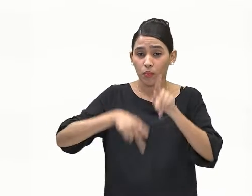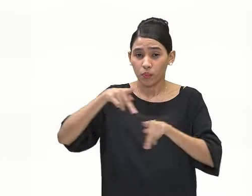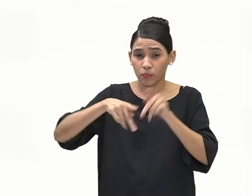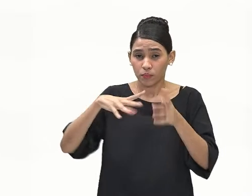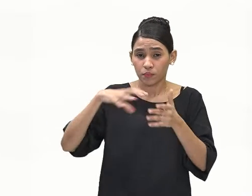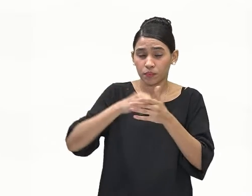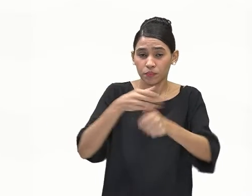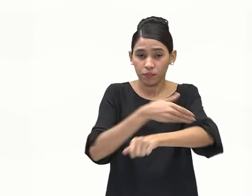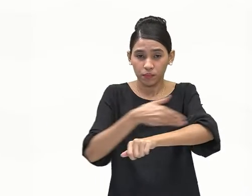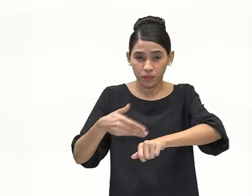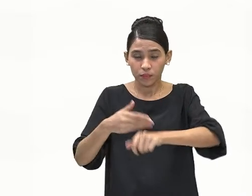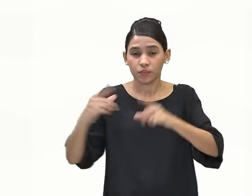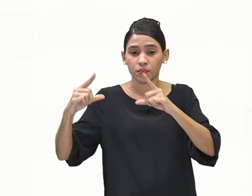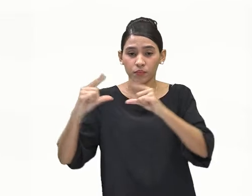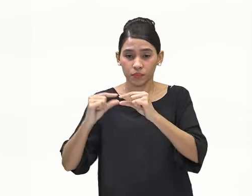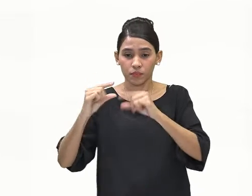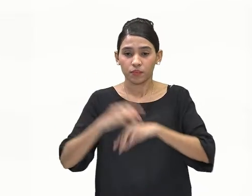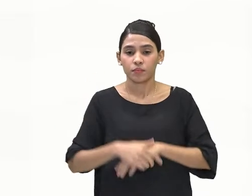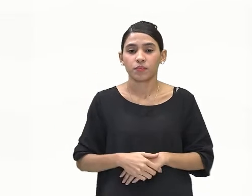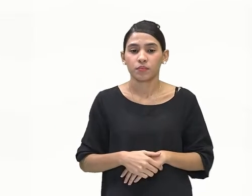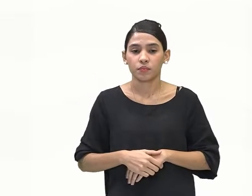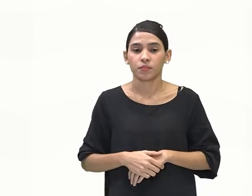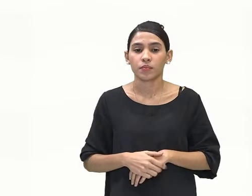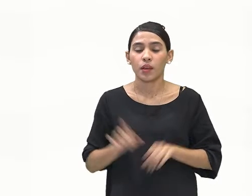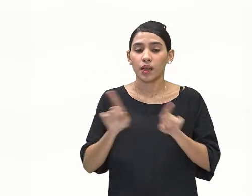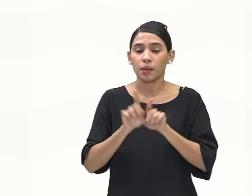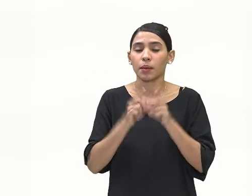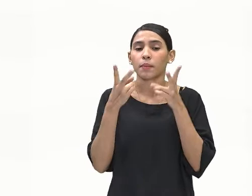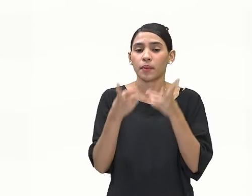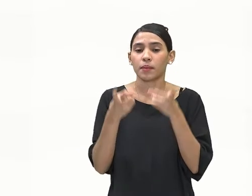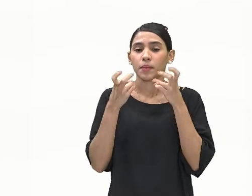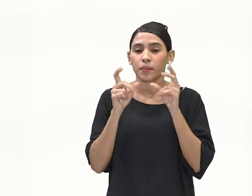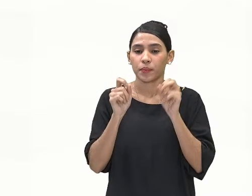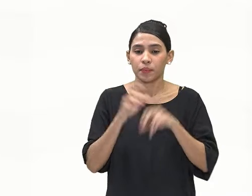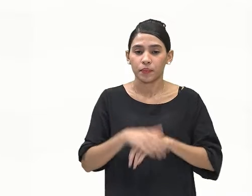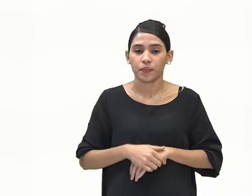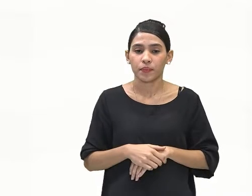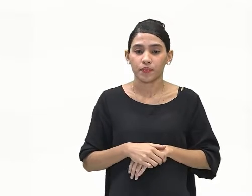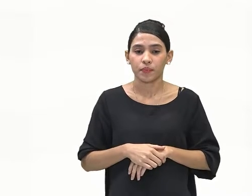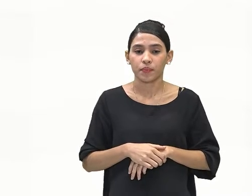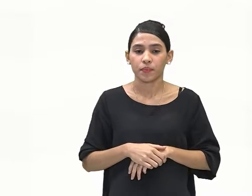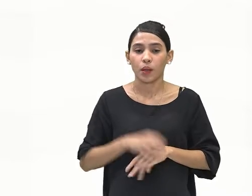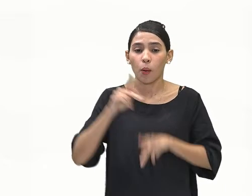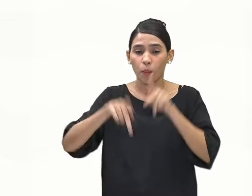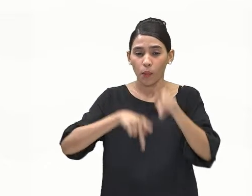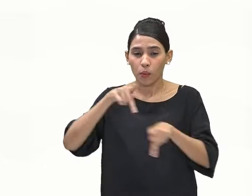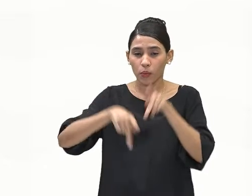autodeclarada branca diminuindo. E a gente verifica que essa